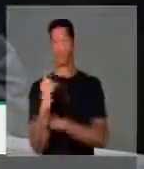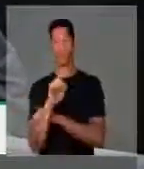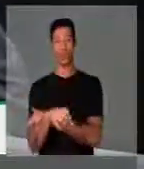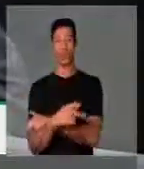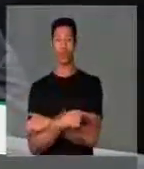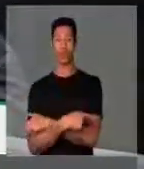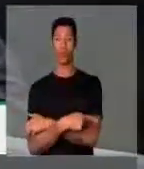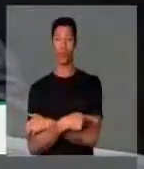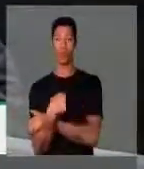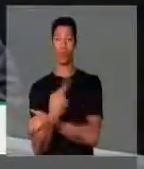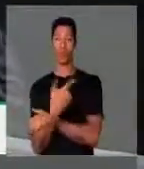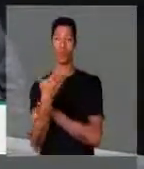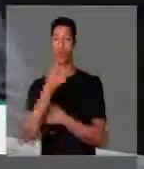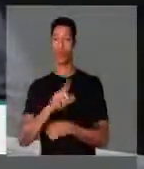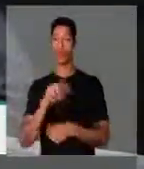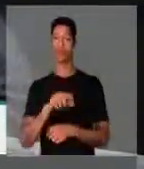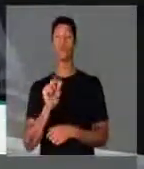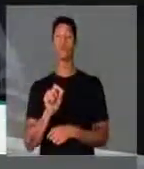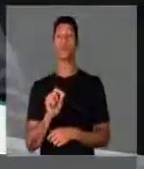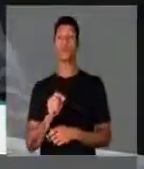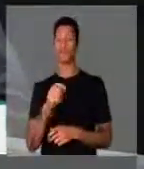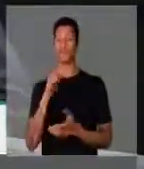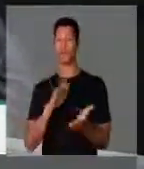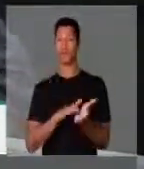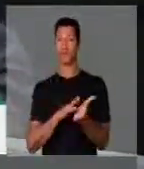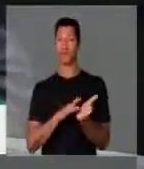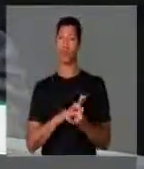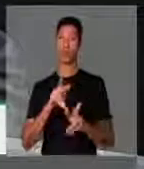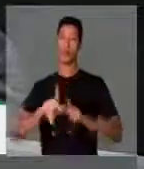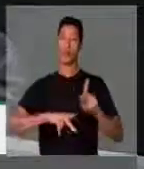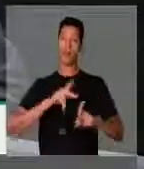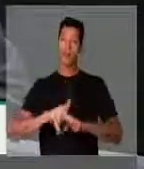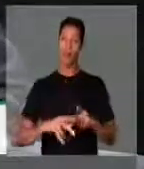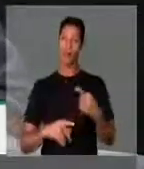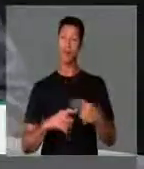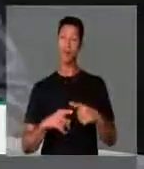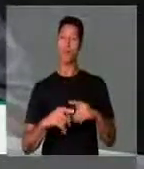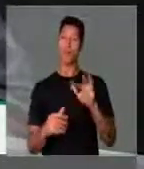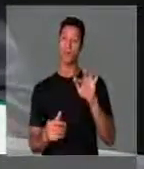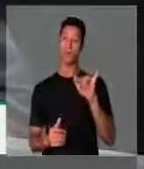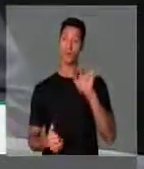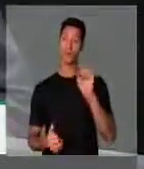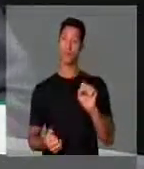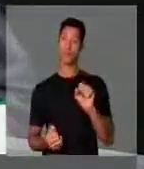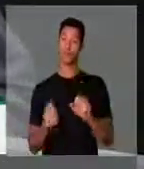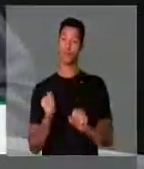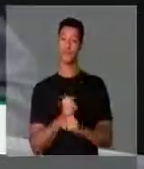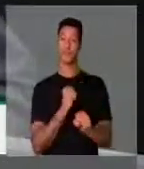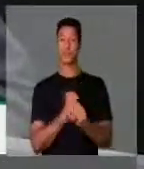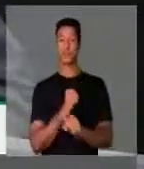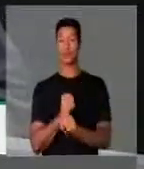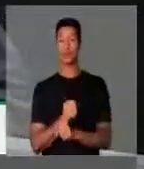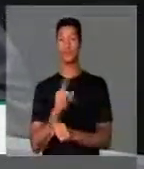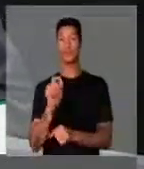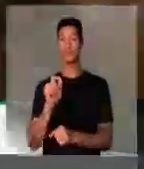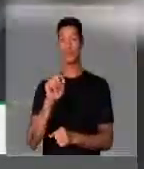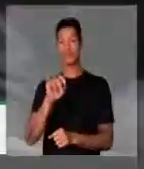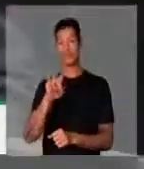é verdade. O que nós não queremos é enganar a população, porque o viés desta reforma,